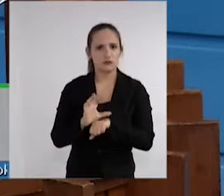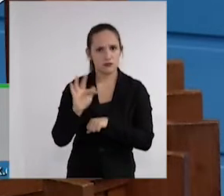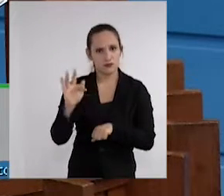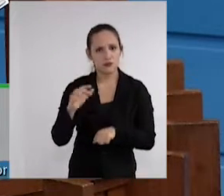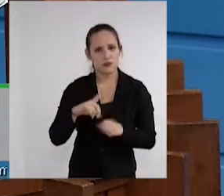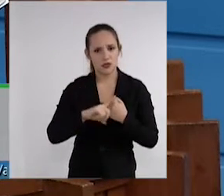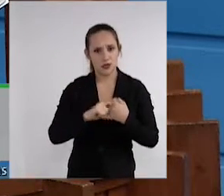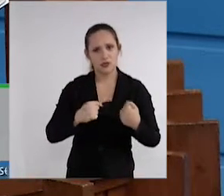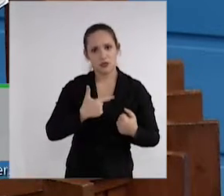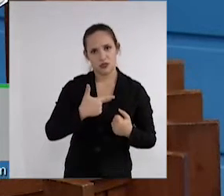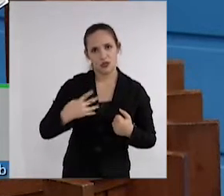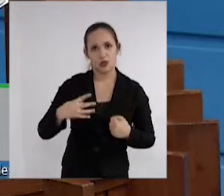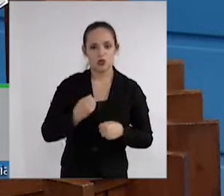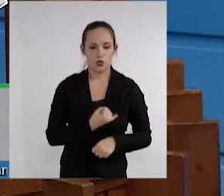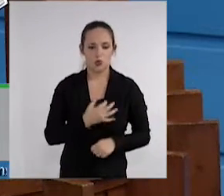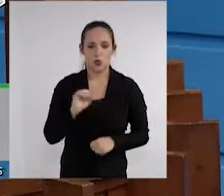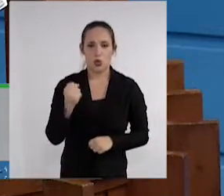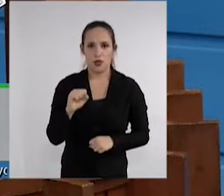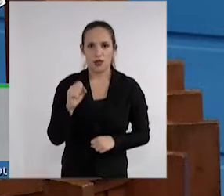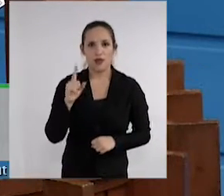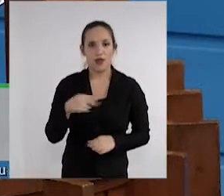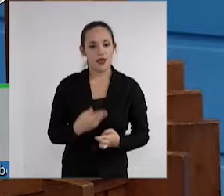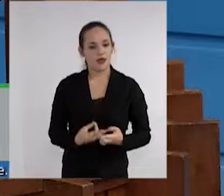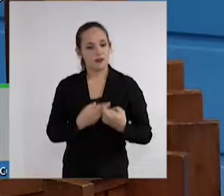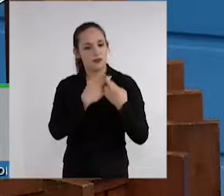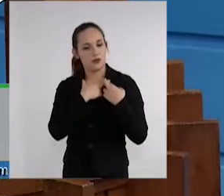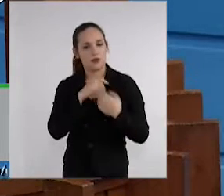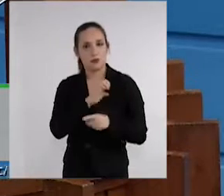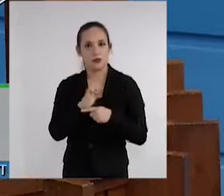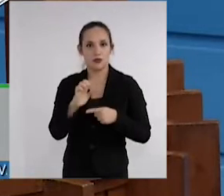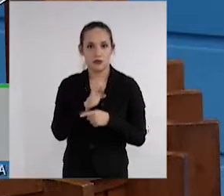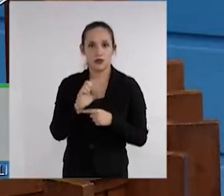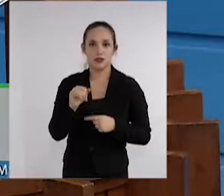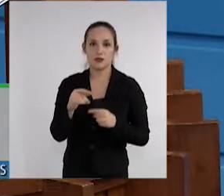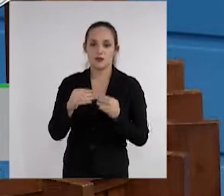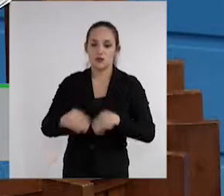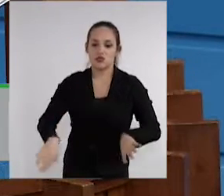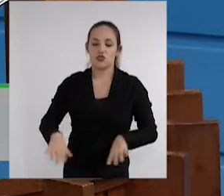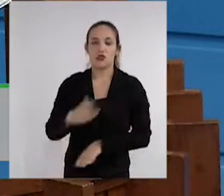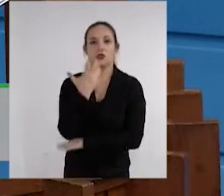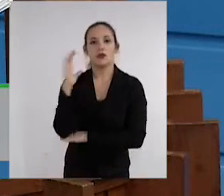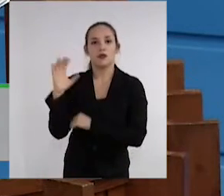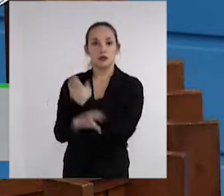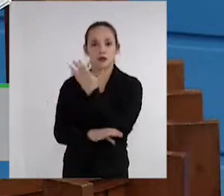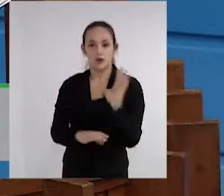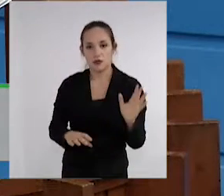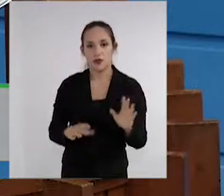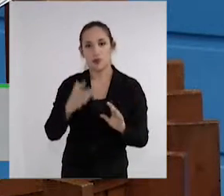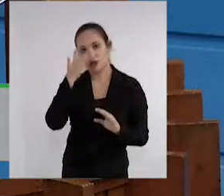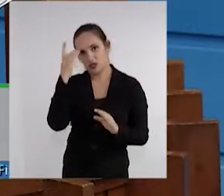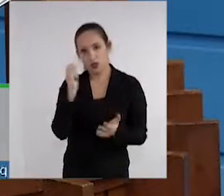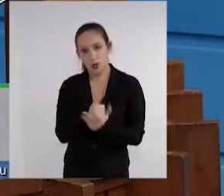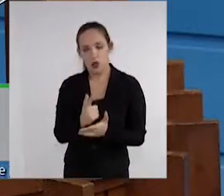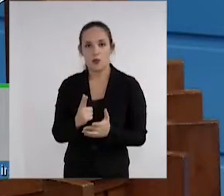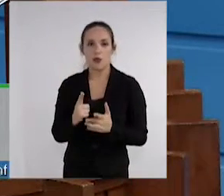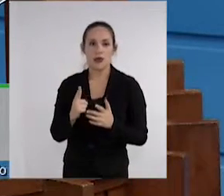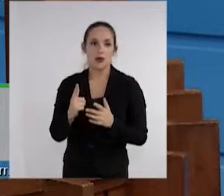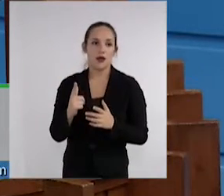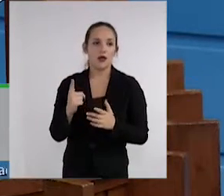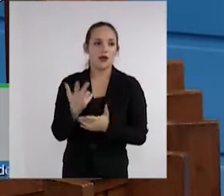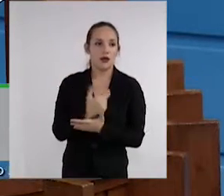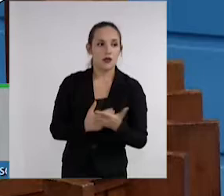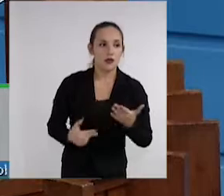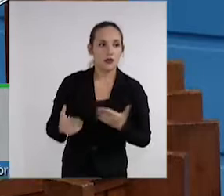artigo 24, no inciso 8º, a responsabilidade por dano ao meio ambiente, ao consumidor, a bens e a direitos de valor artístico,